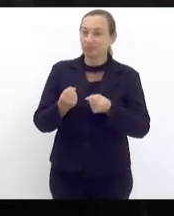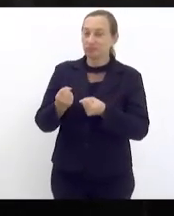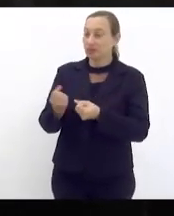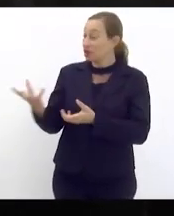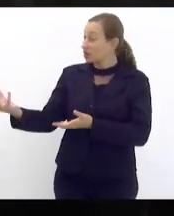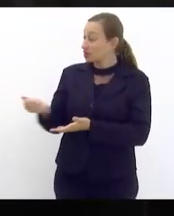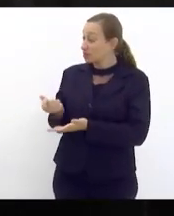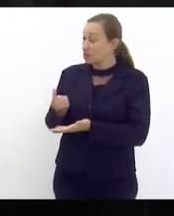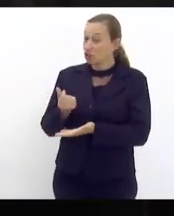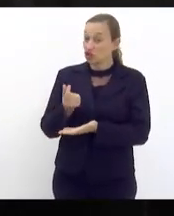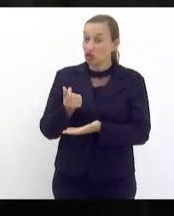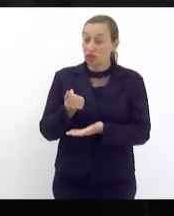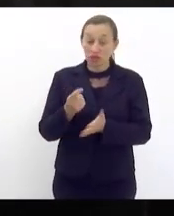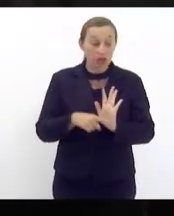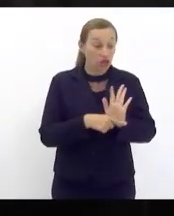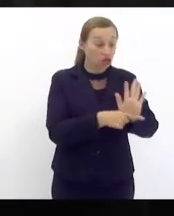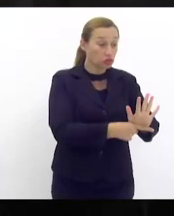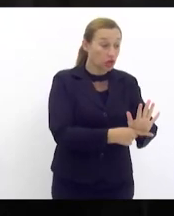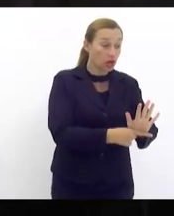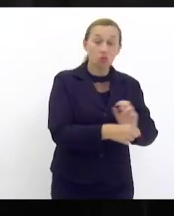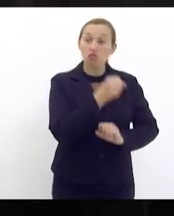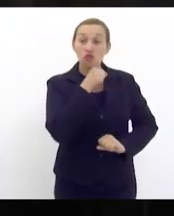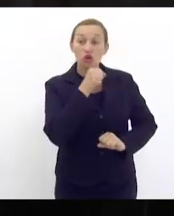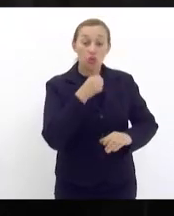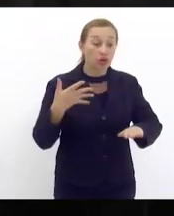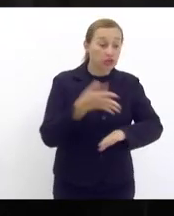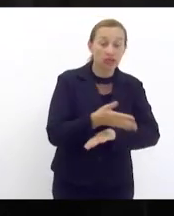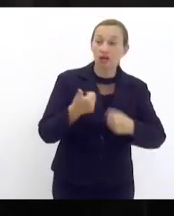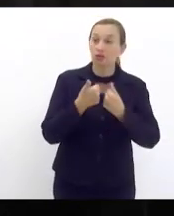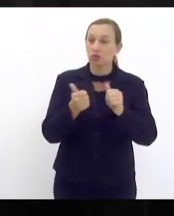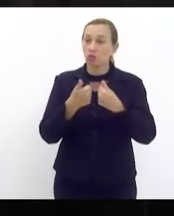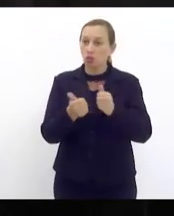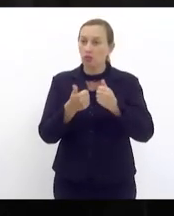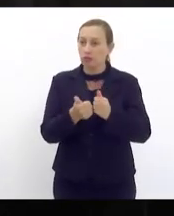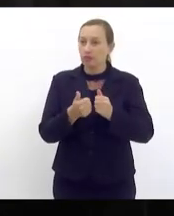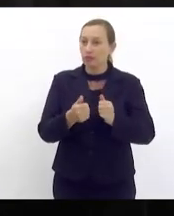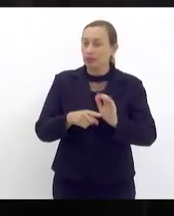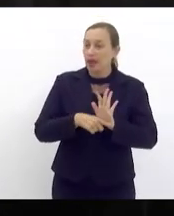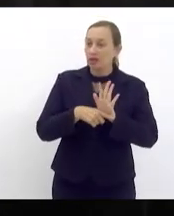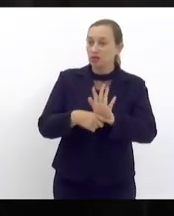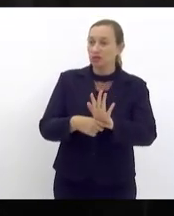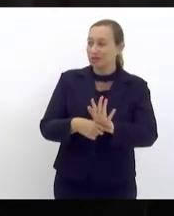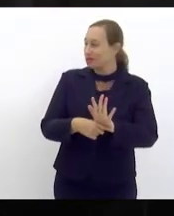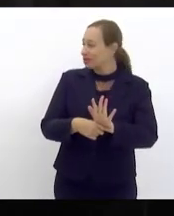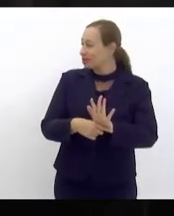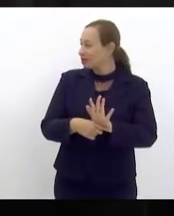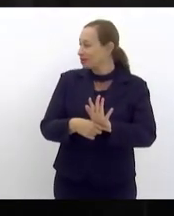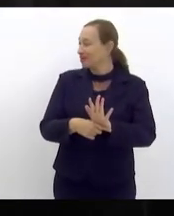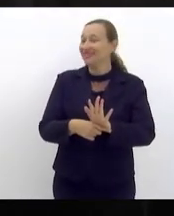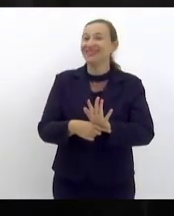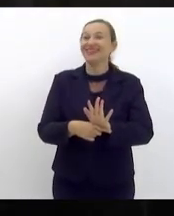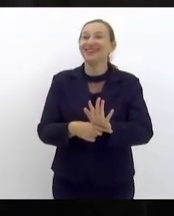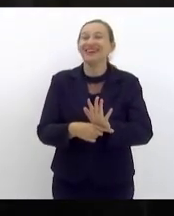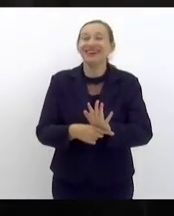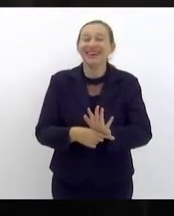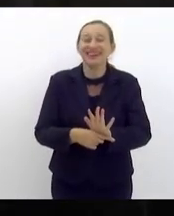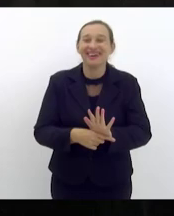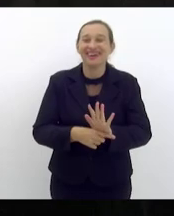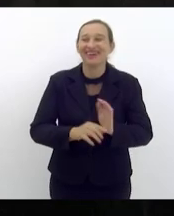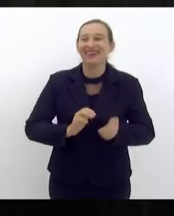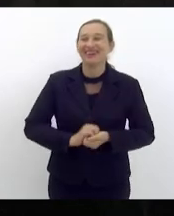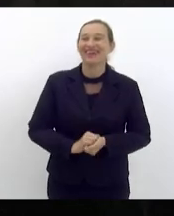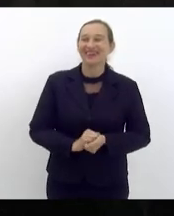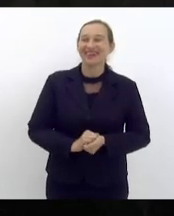ainda ajudar um idoso a entrar no ônibus ajudar uma pessoa com deficiência a utilizar o elevador